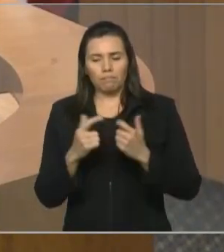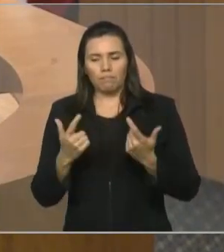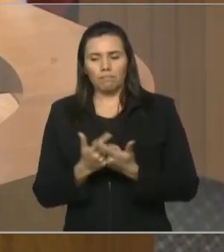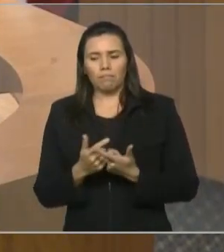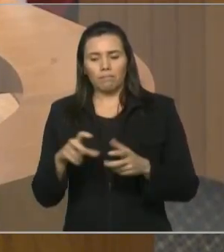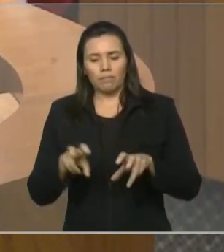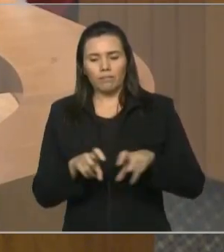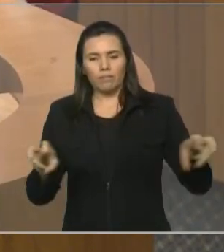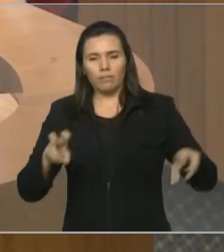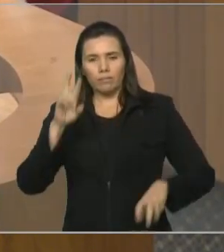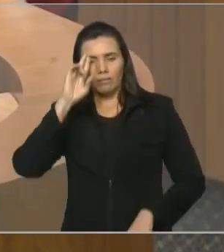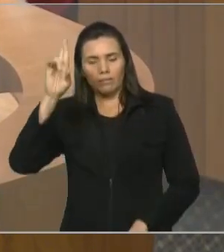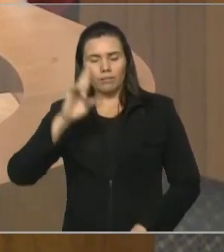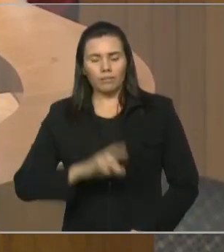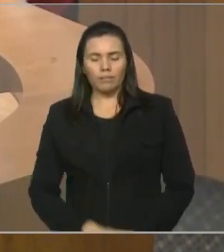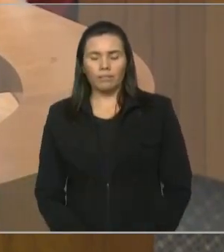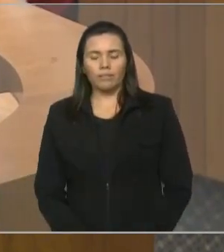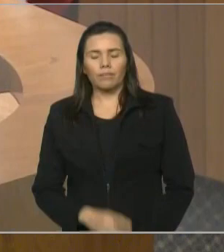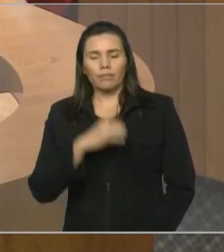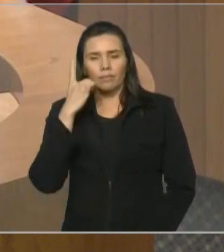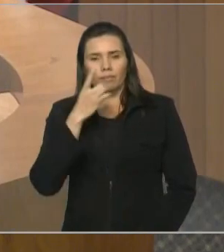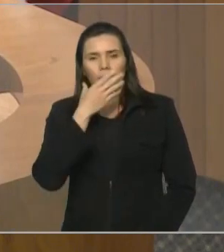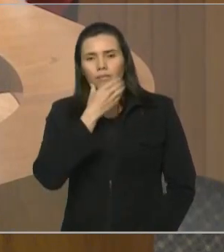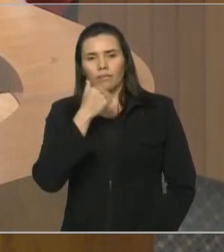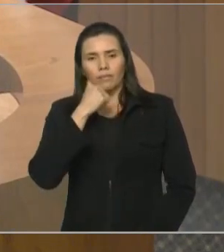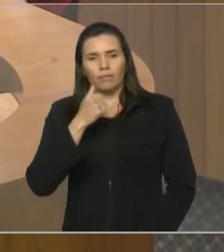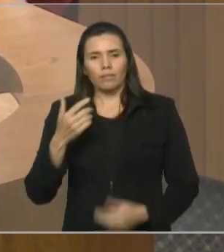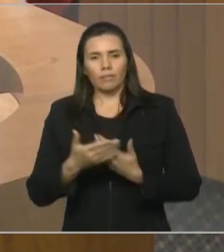senhores deputados e deputadas,